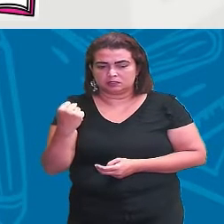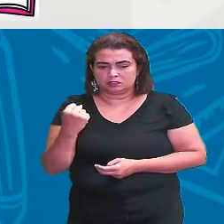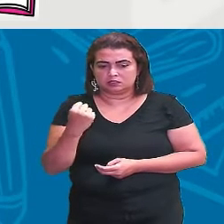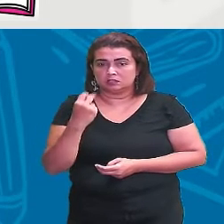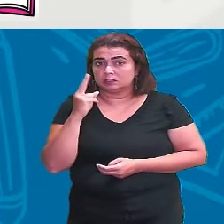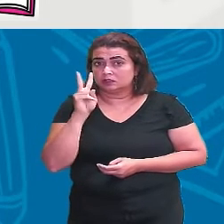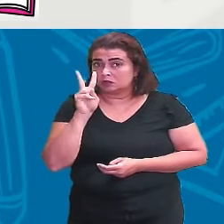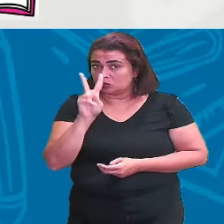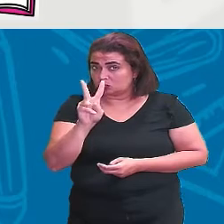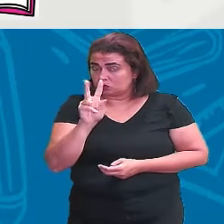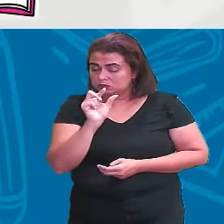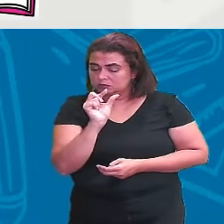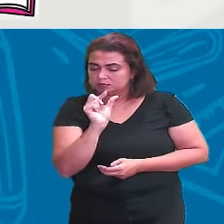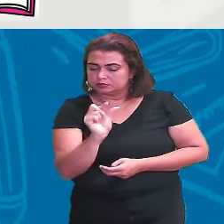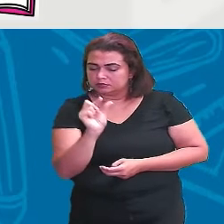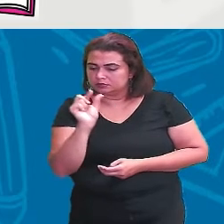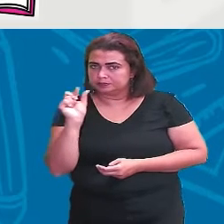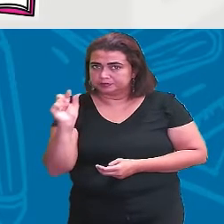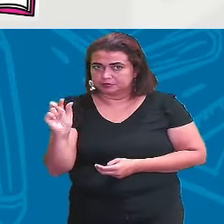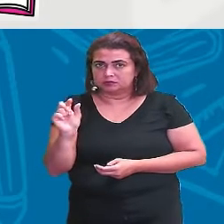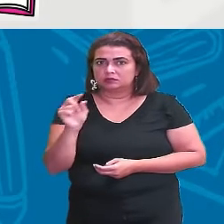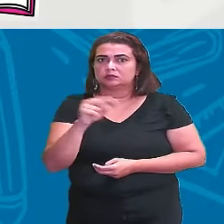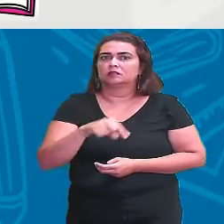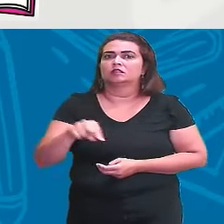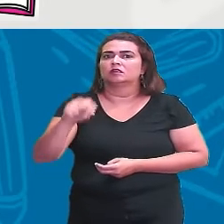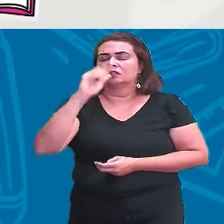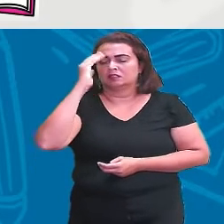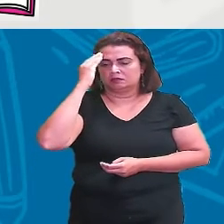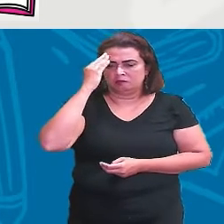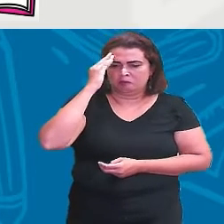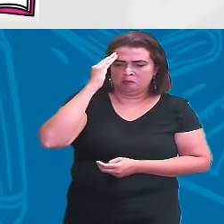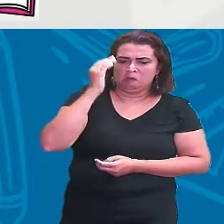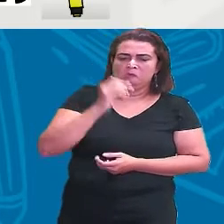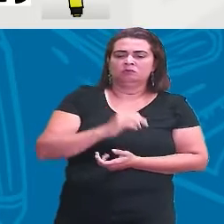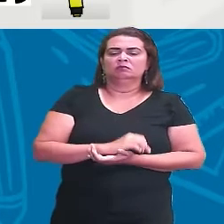são 2 sílabas. O nome já vai ajudar vocês.